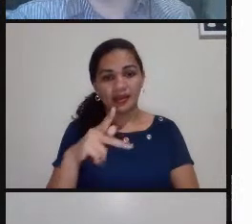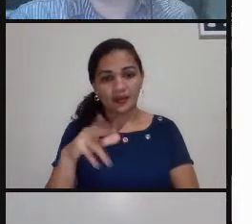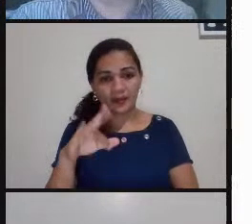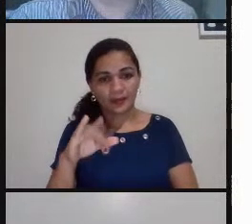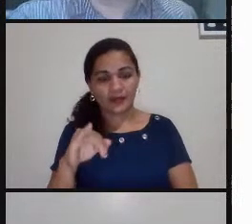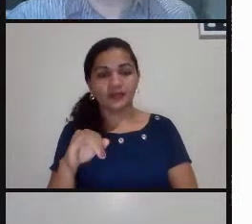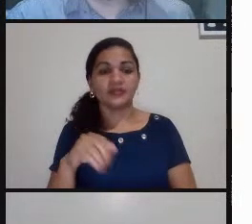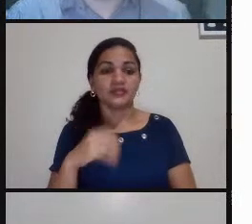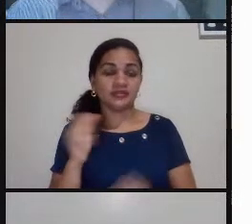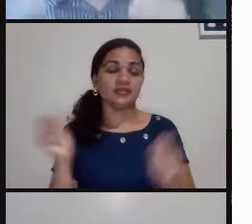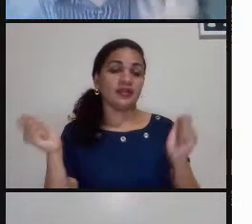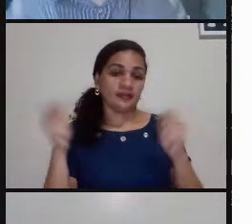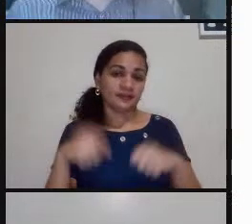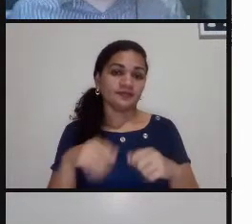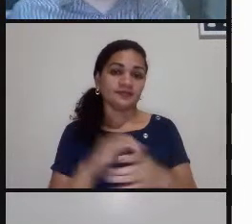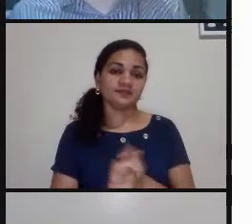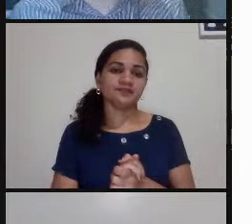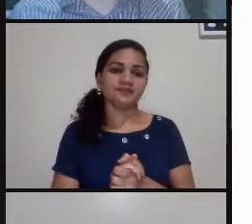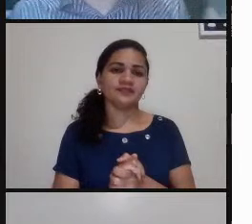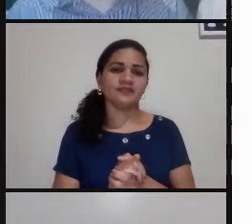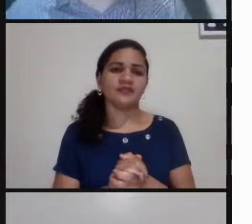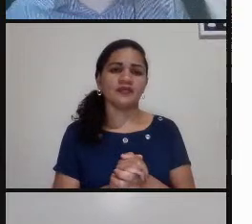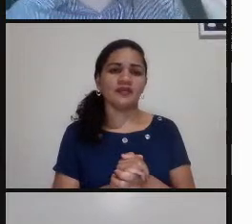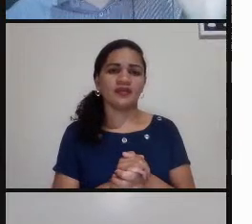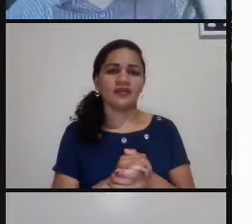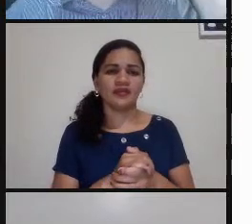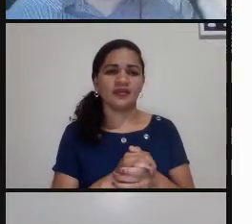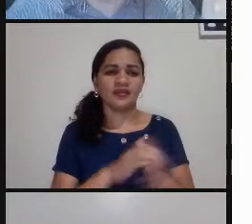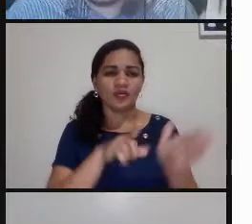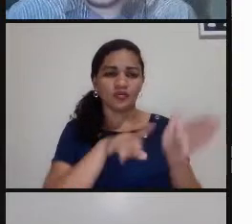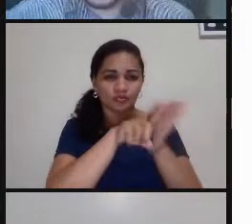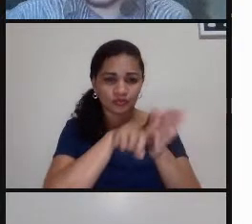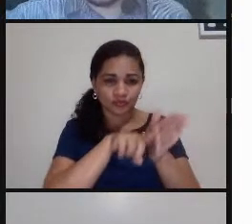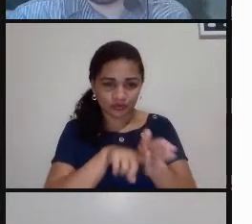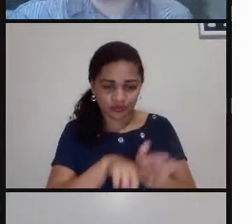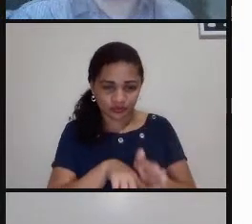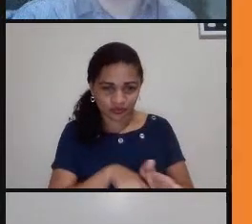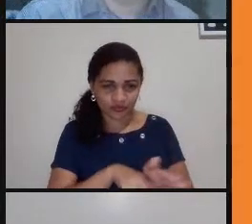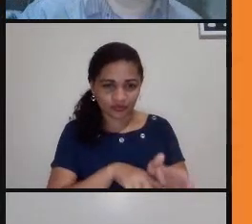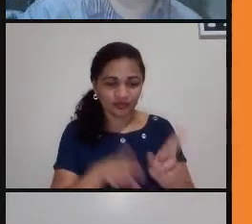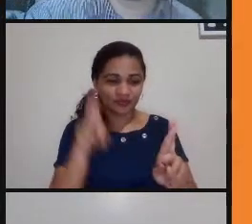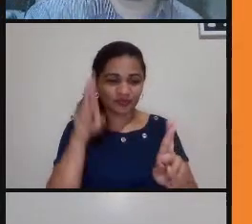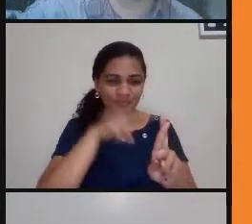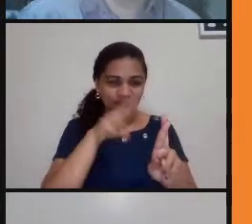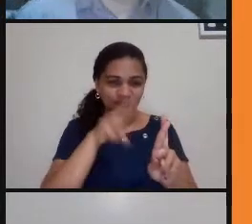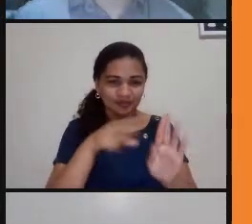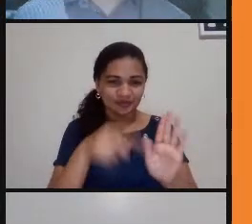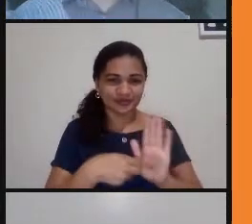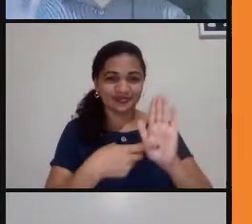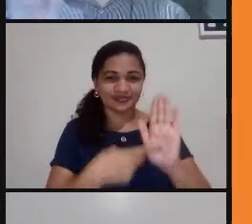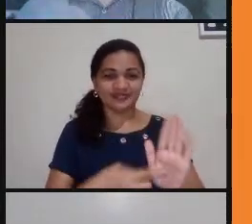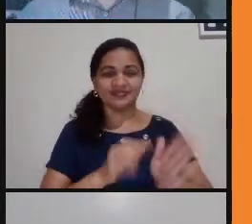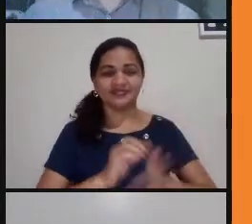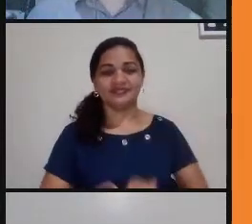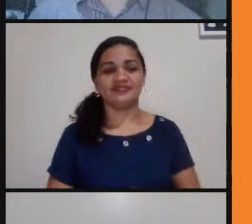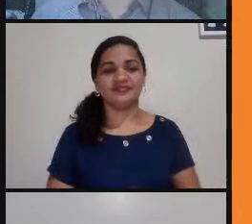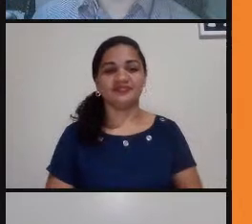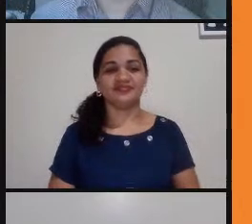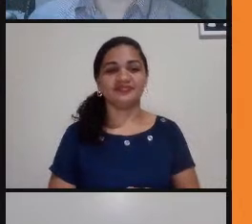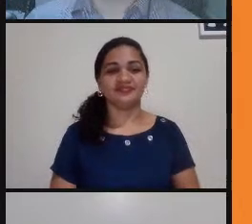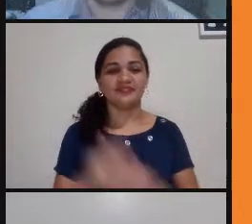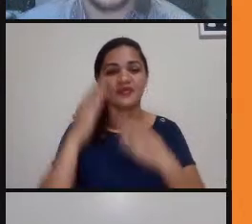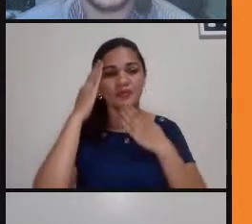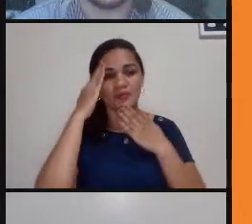nos seus negócios aqui estão as fontes das imagens quando dizer que eu tô passeando né todo mundo tá aqueles agora e eu